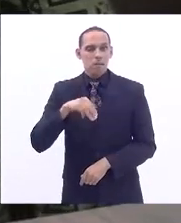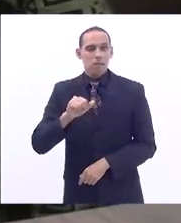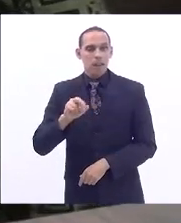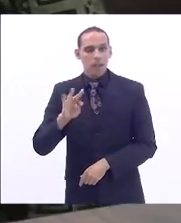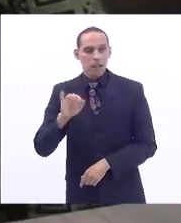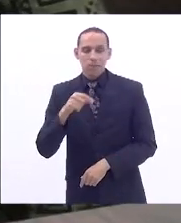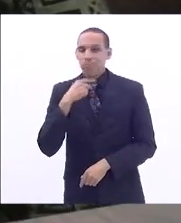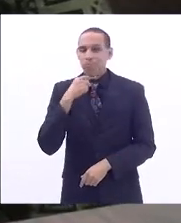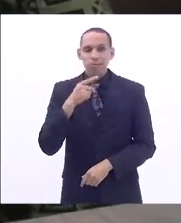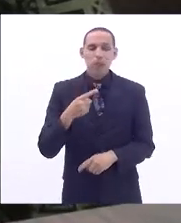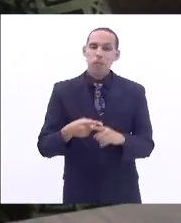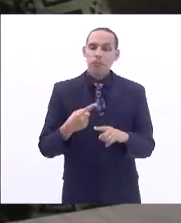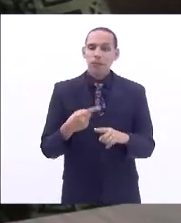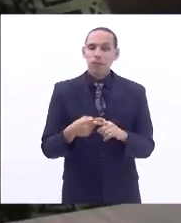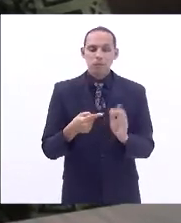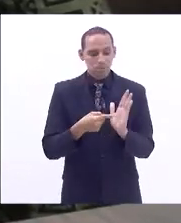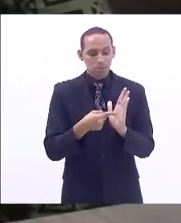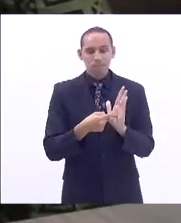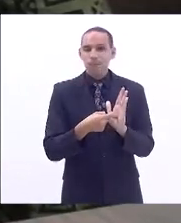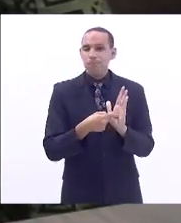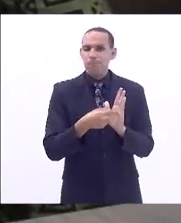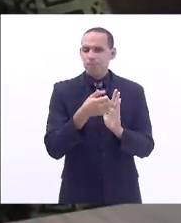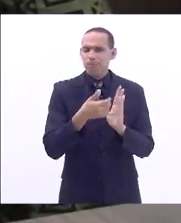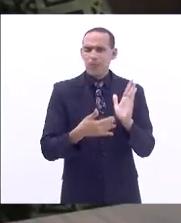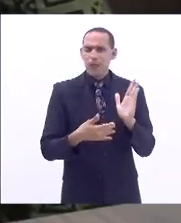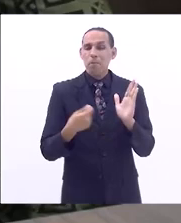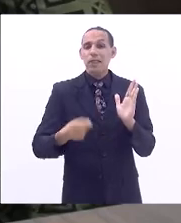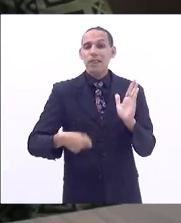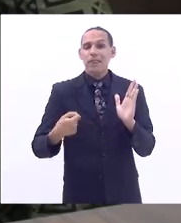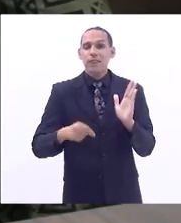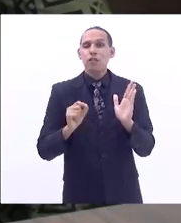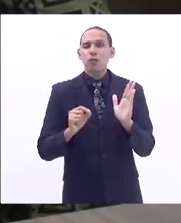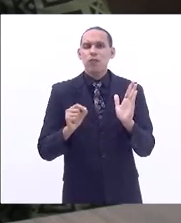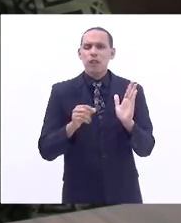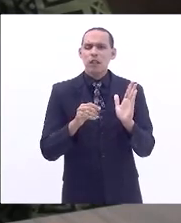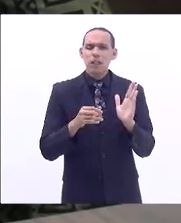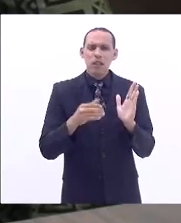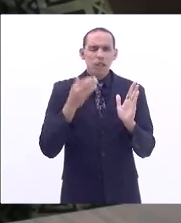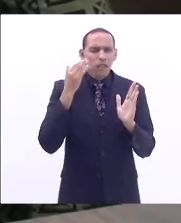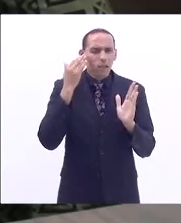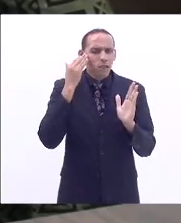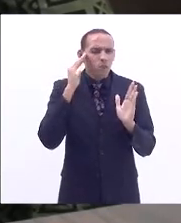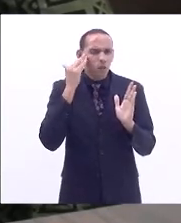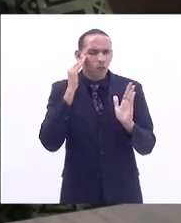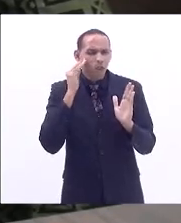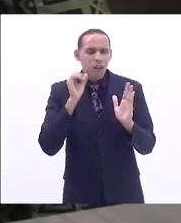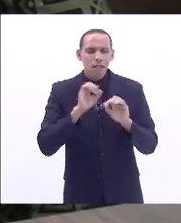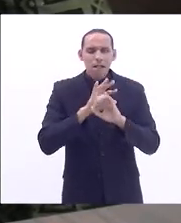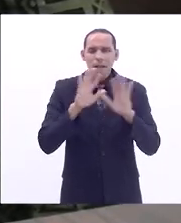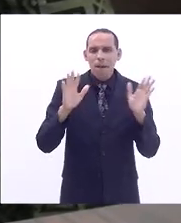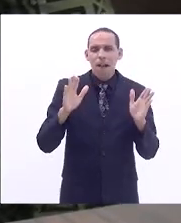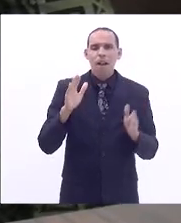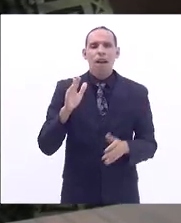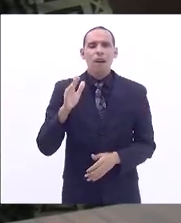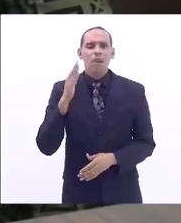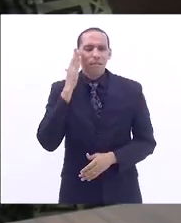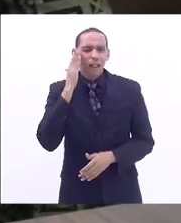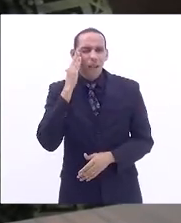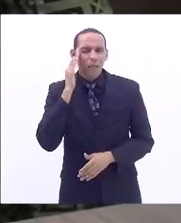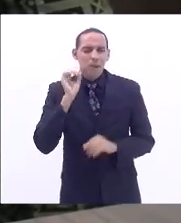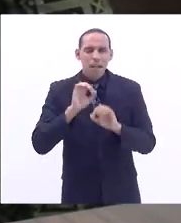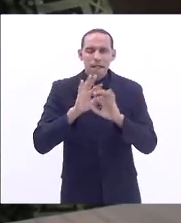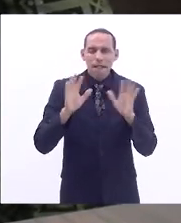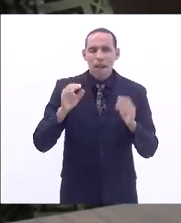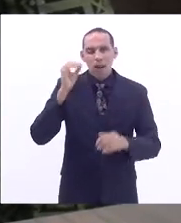porque aqui é necessário um alto conhecimento no que se refere à questão da polícia